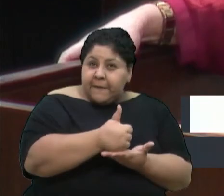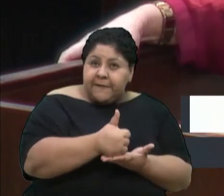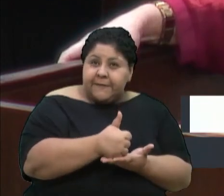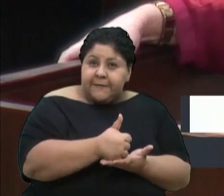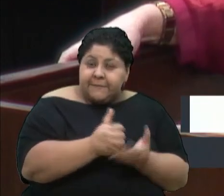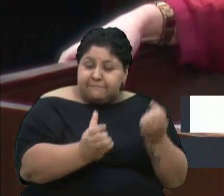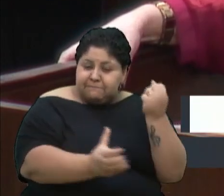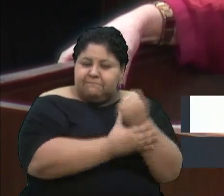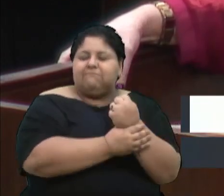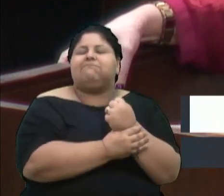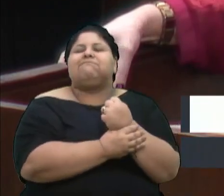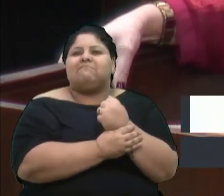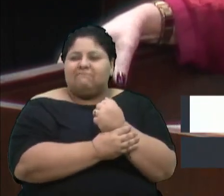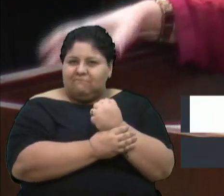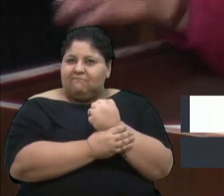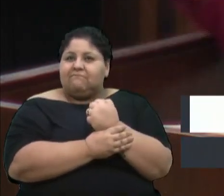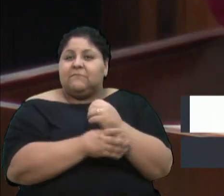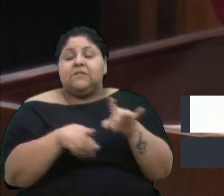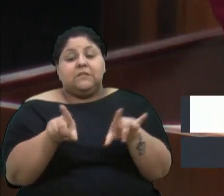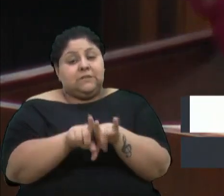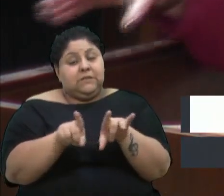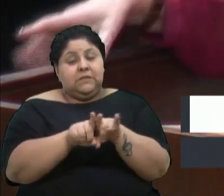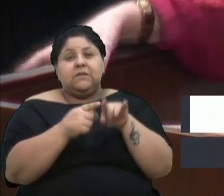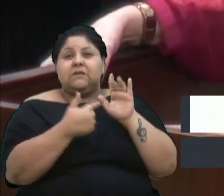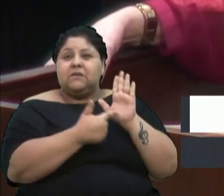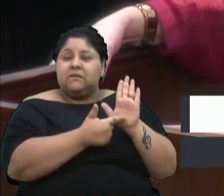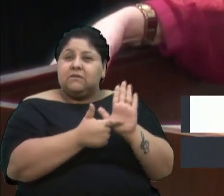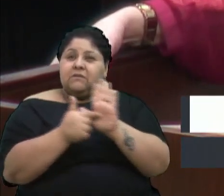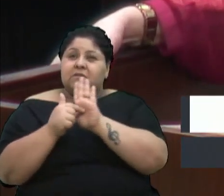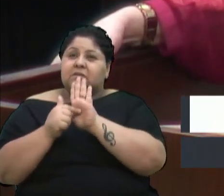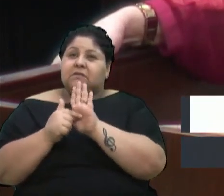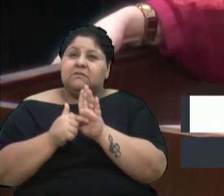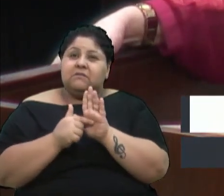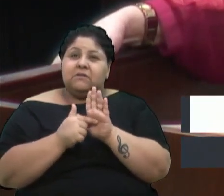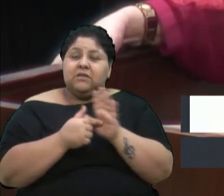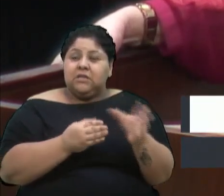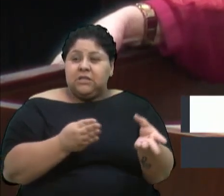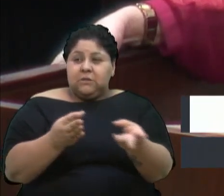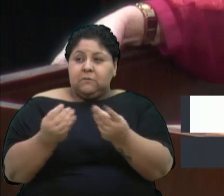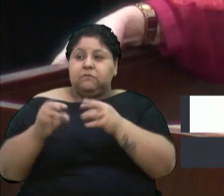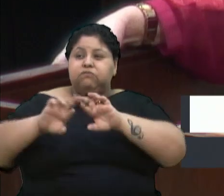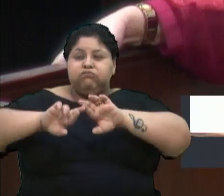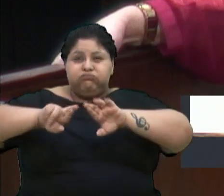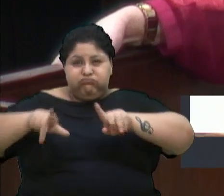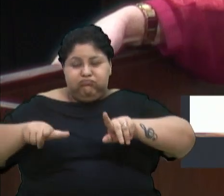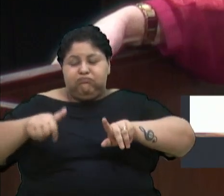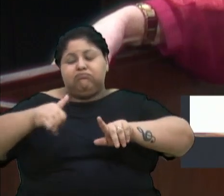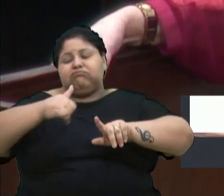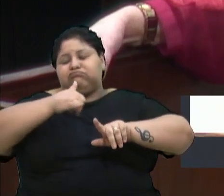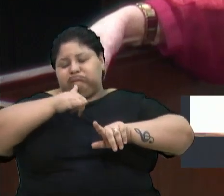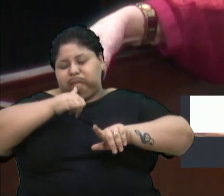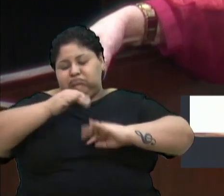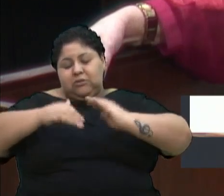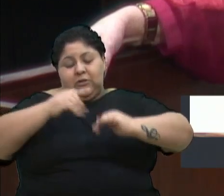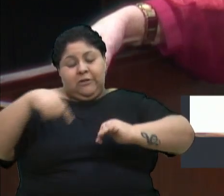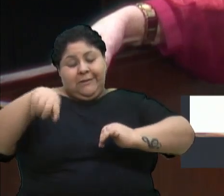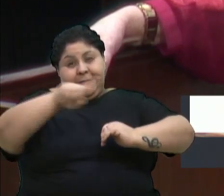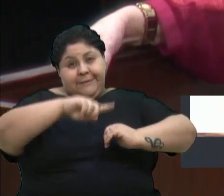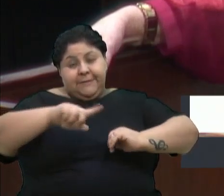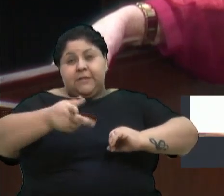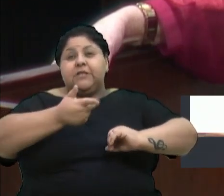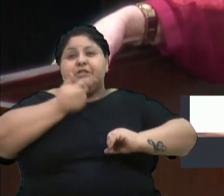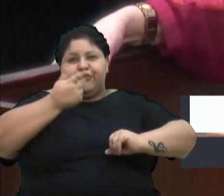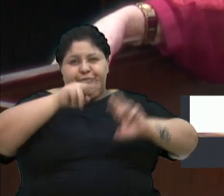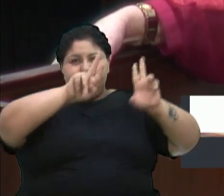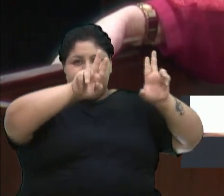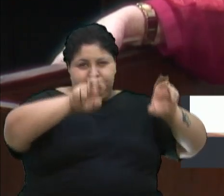garantido, né? Também mostra que há muita diferença, infelizmente, quando a gente fala nesses temas